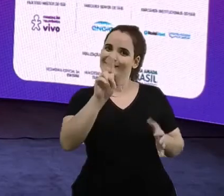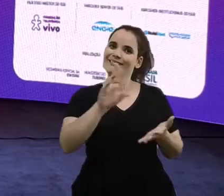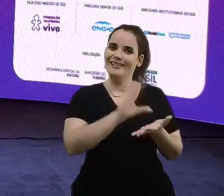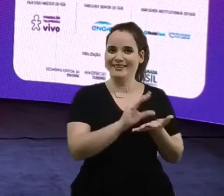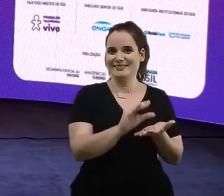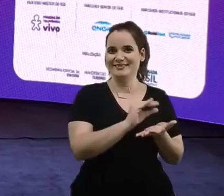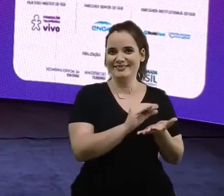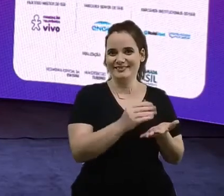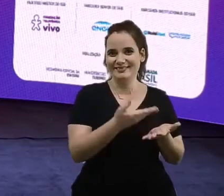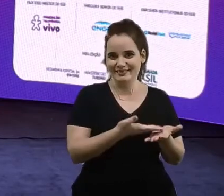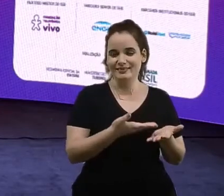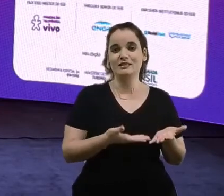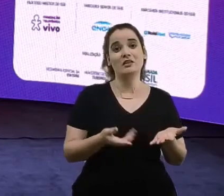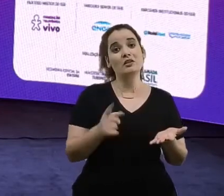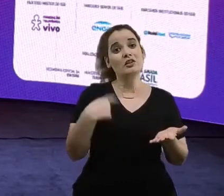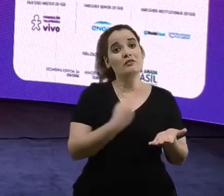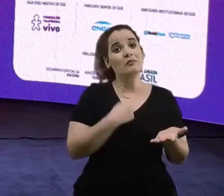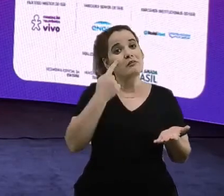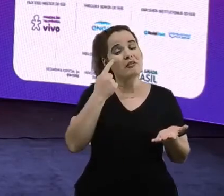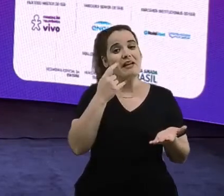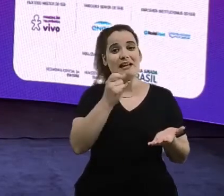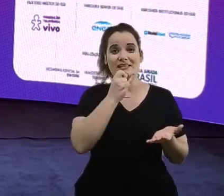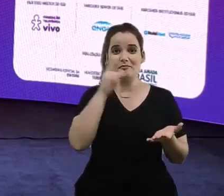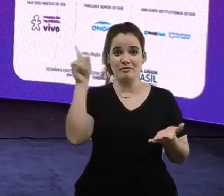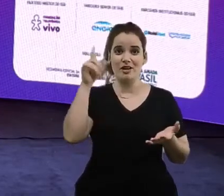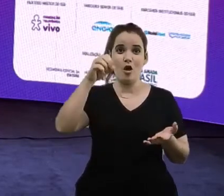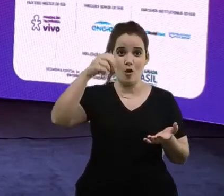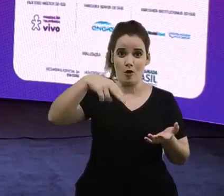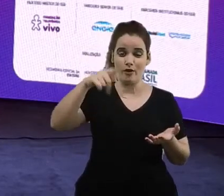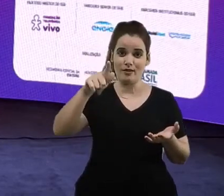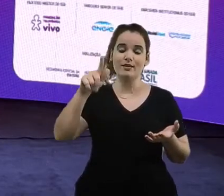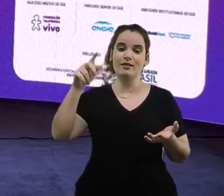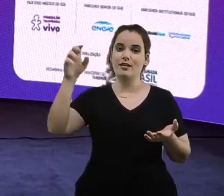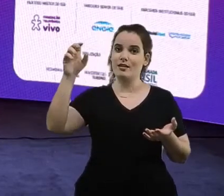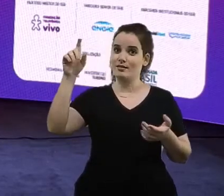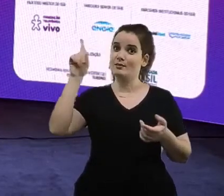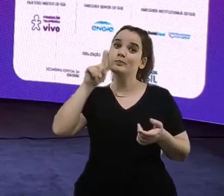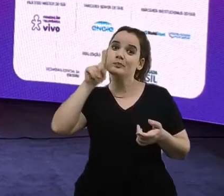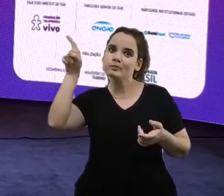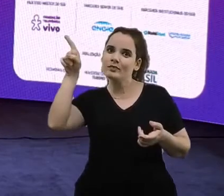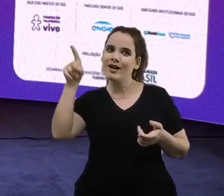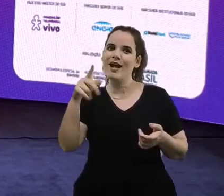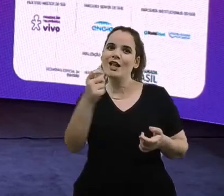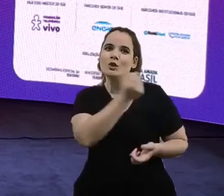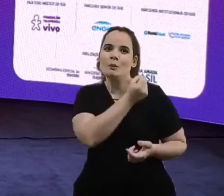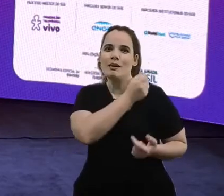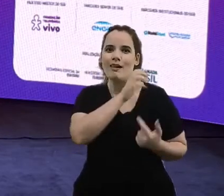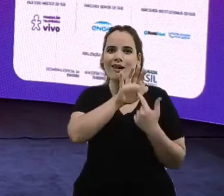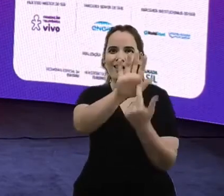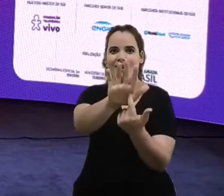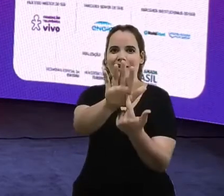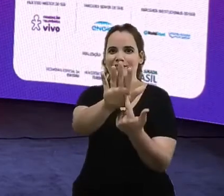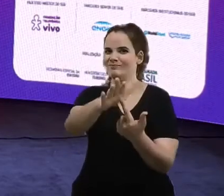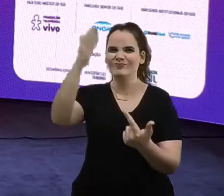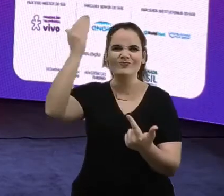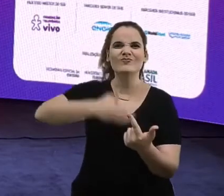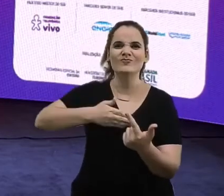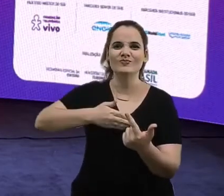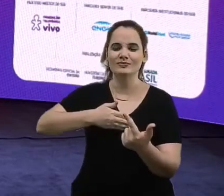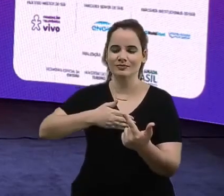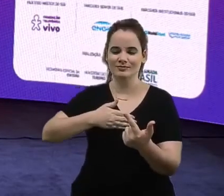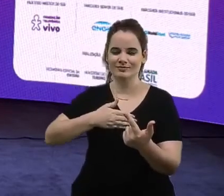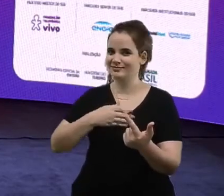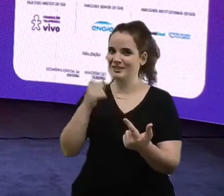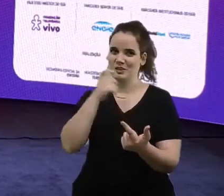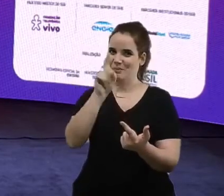vamos ver neste exemplo que às vezes os números não mentem, mas a nossa escolha de métricas pode ser muito enganadora na